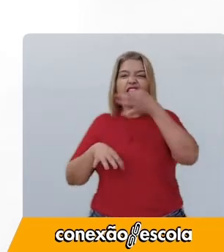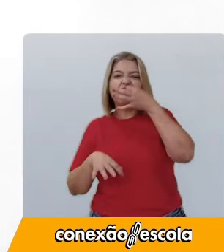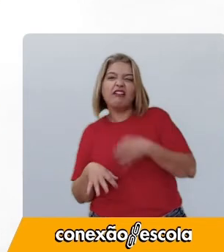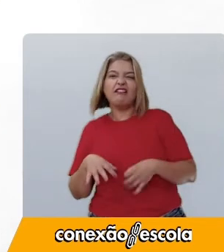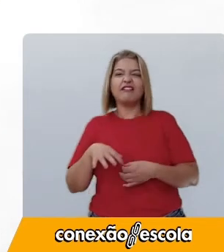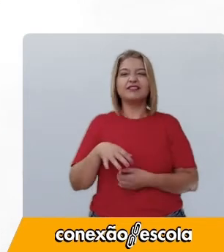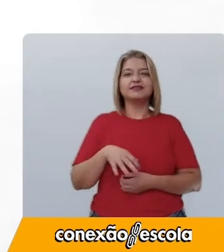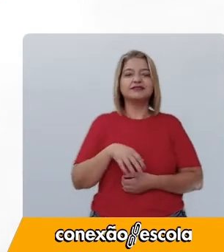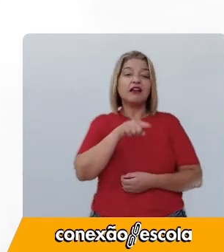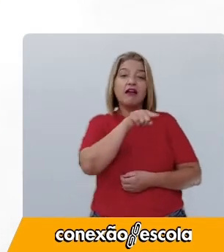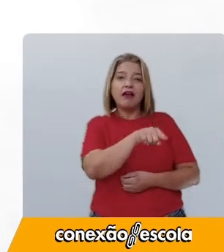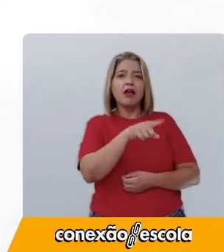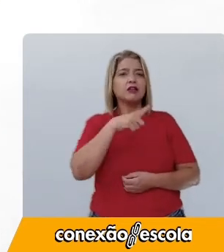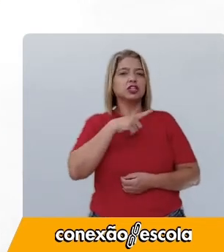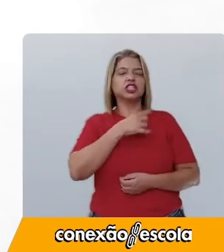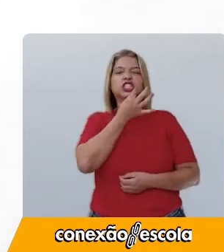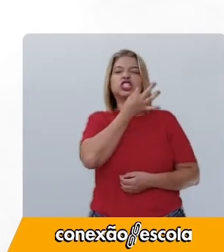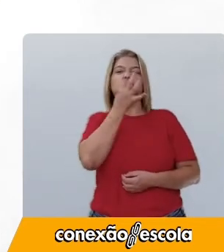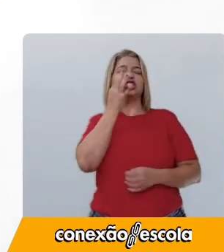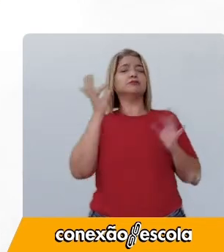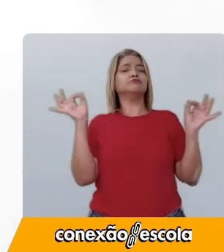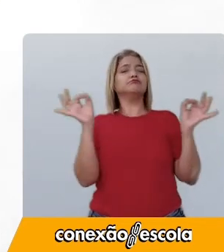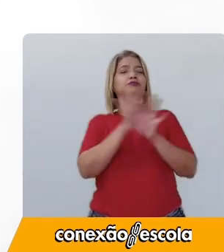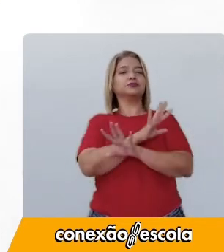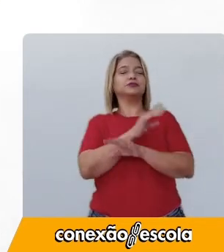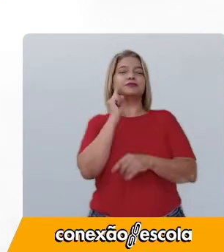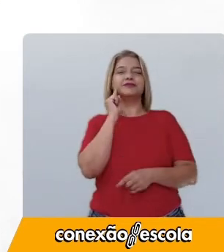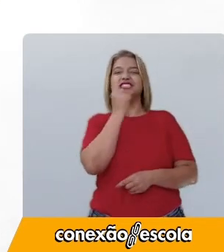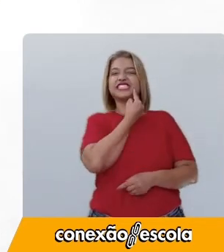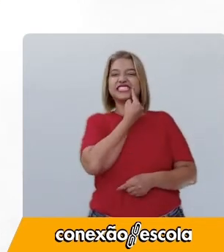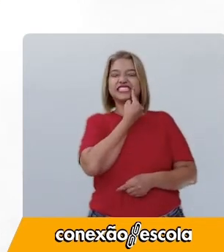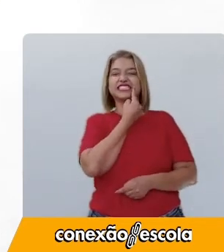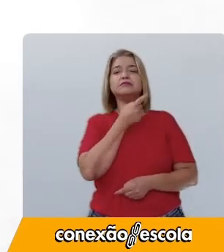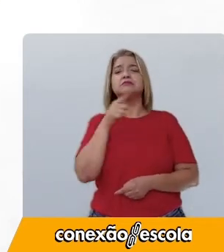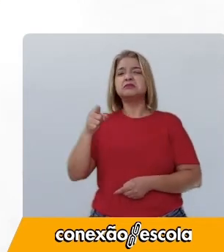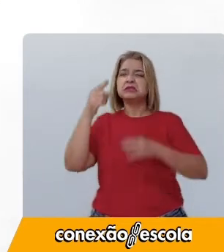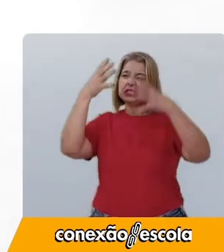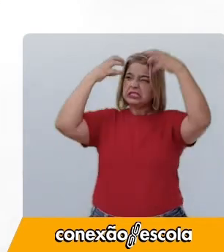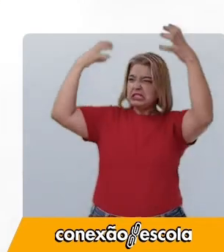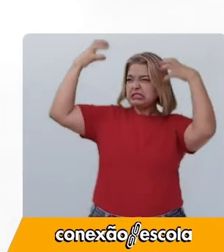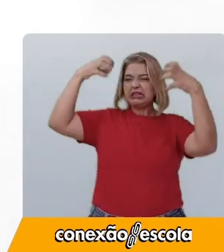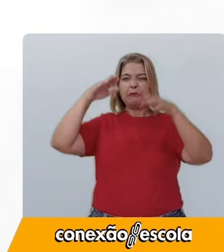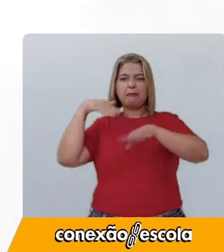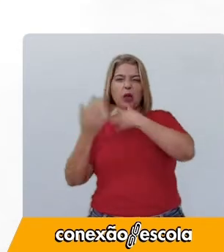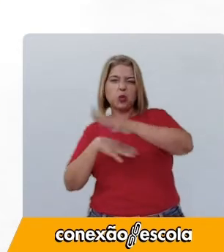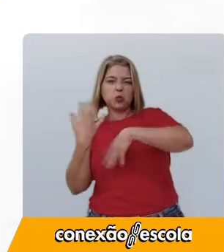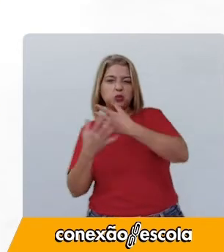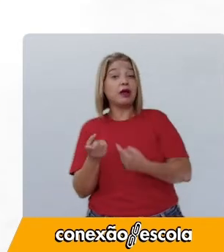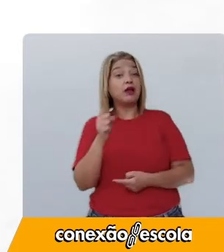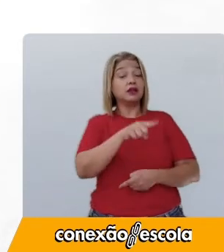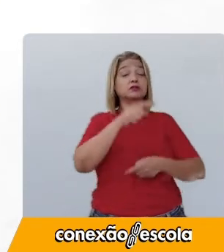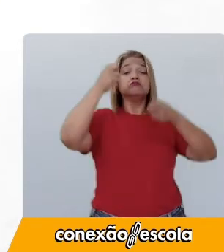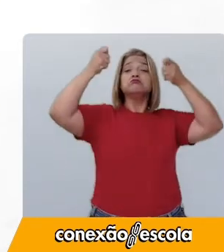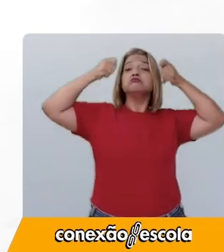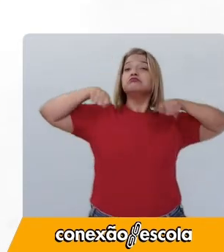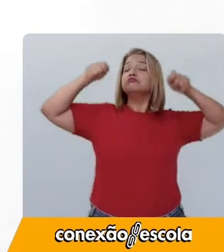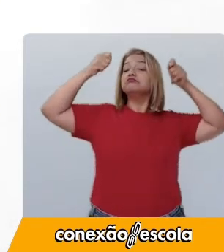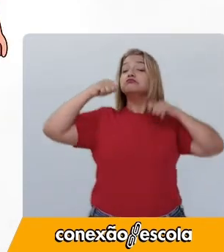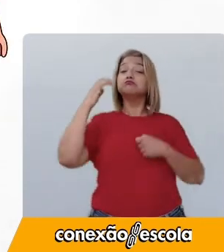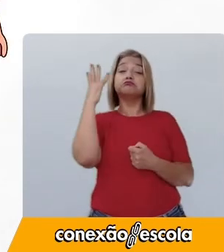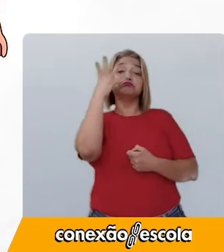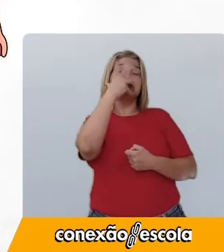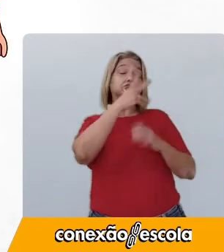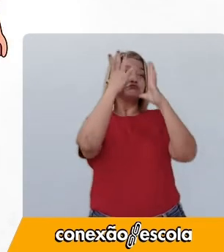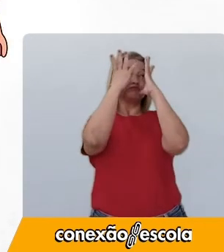a outra é cheia de dentes. Uma anda descabelada, a outra é cheia